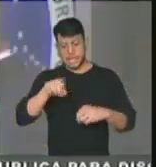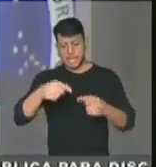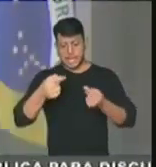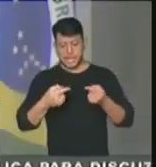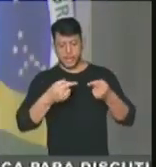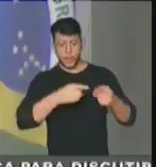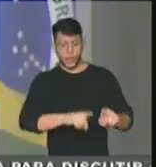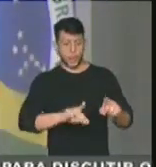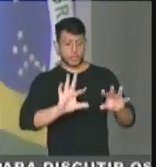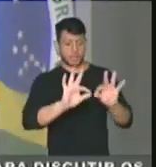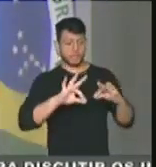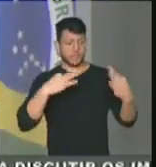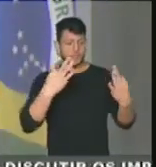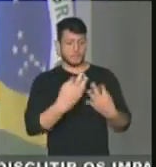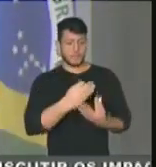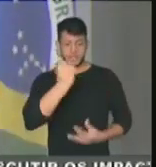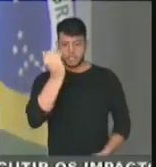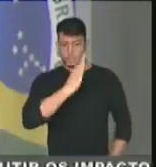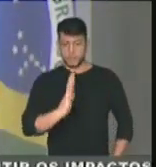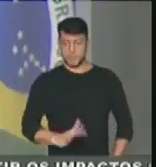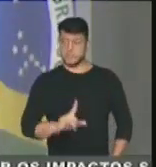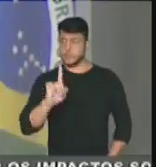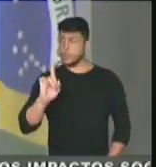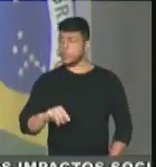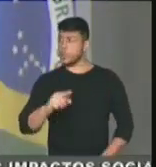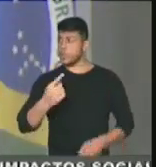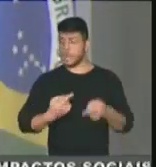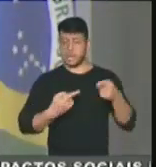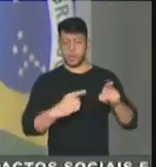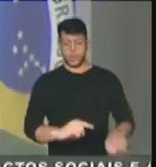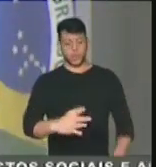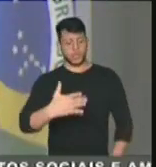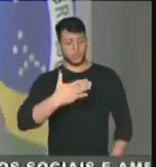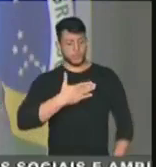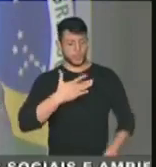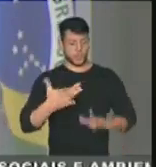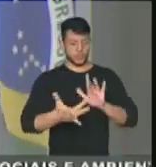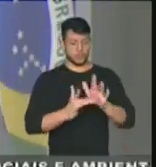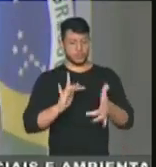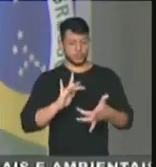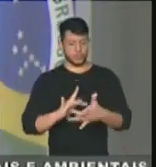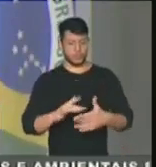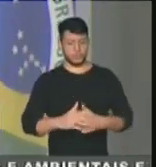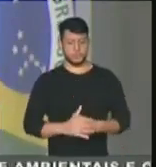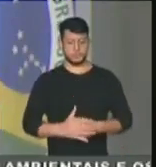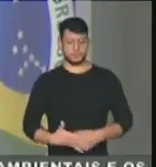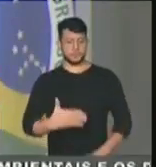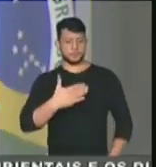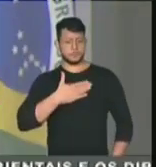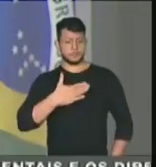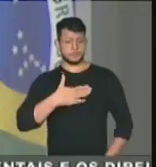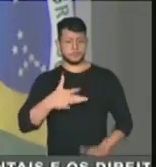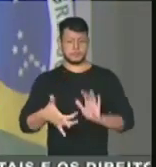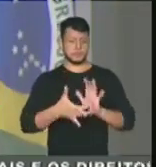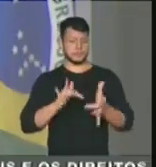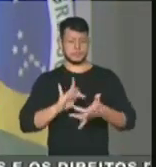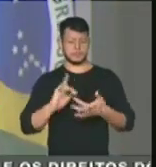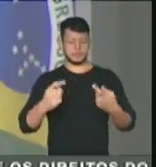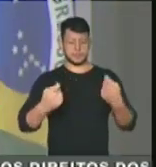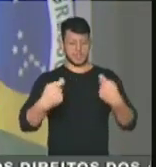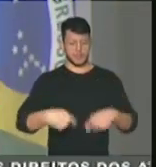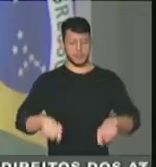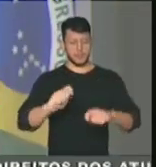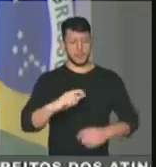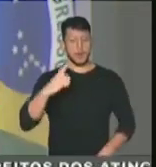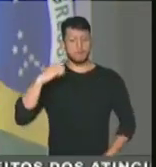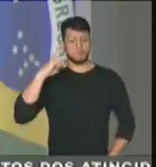brasileiras que a fruta o meu cristo verdade o meu cristo não precisa de advogados